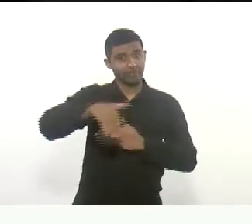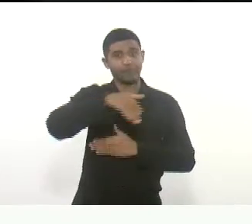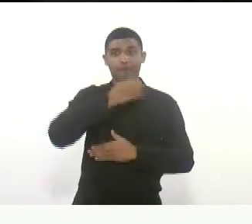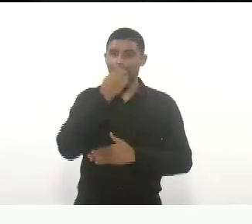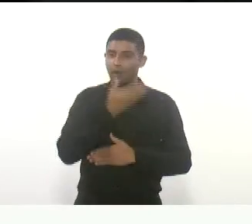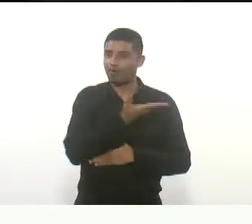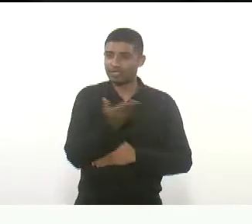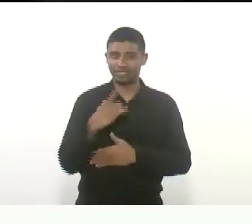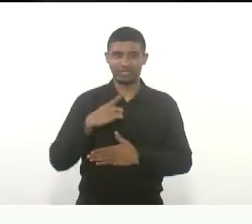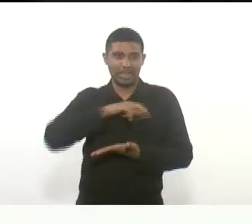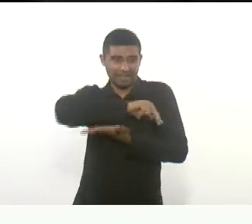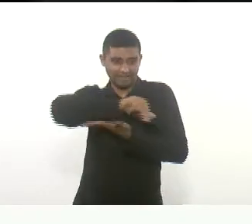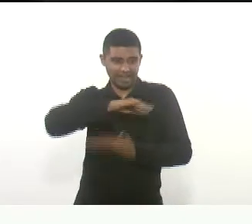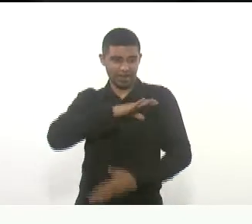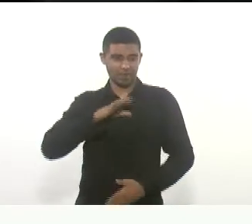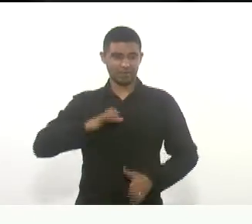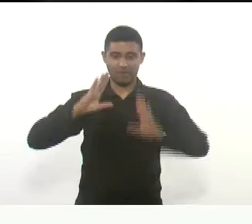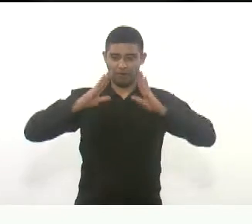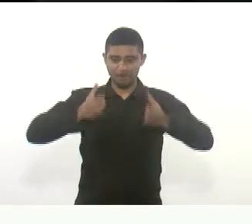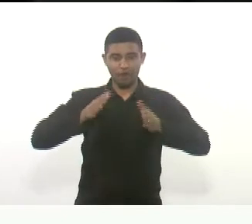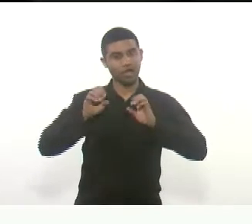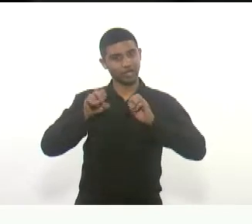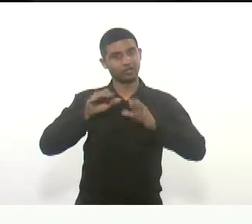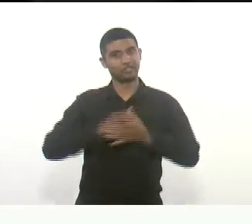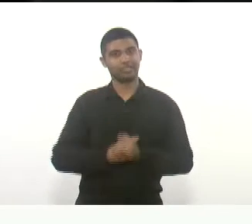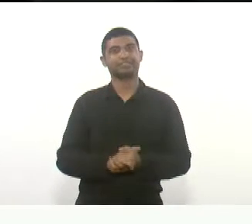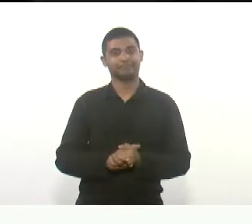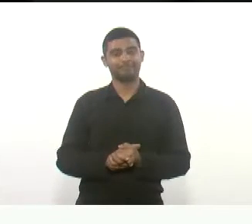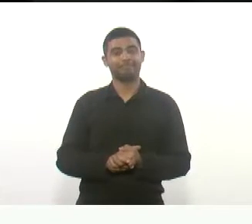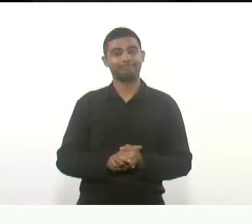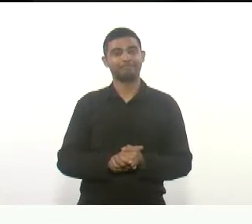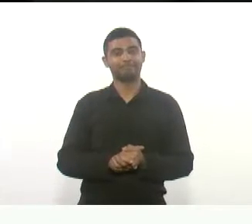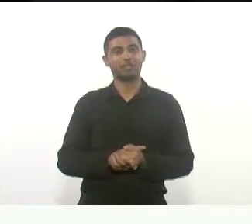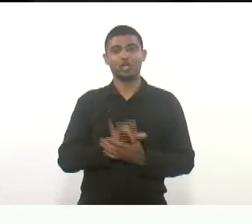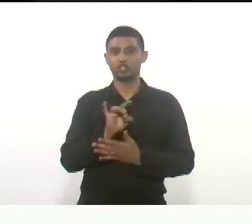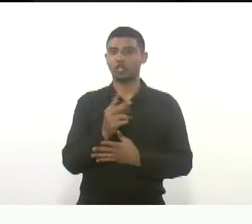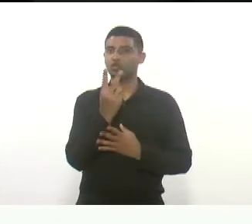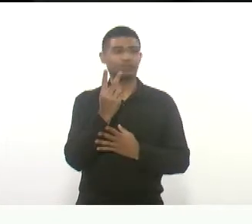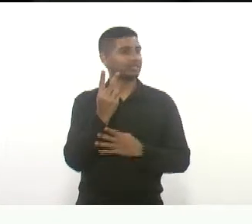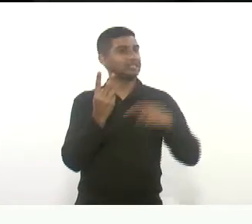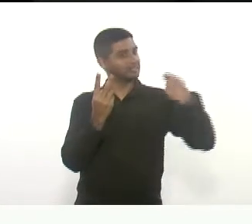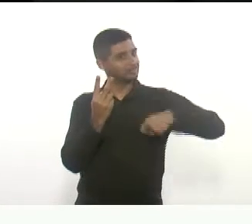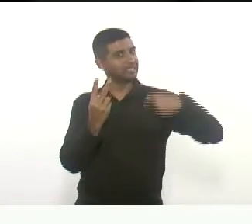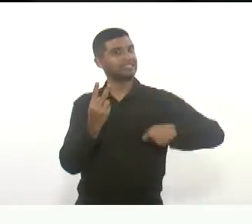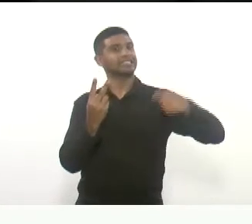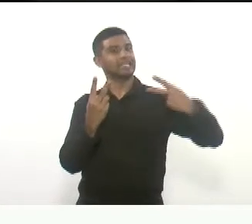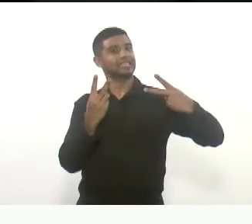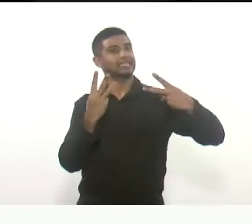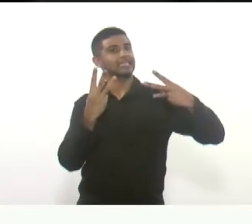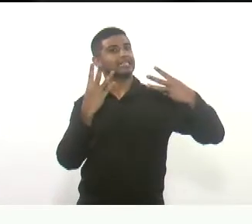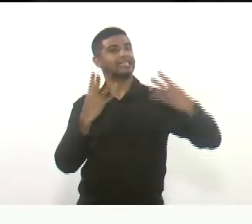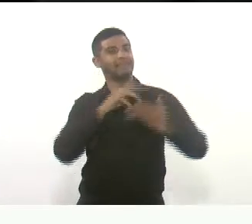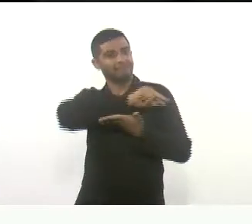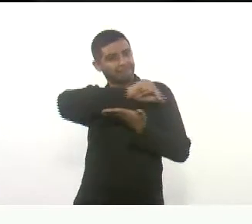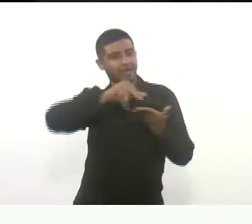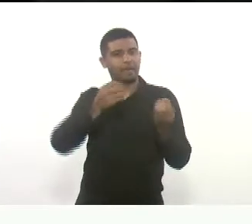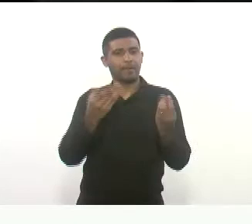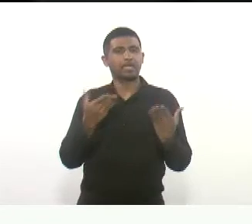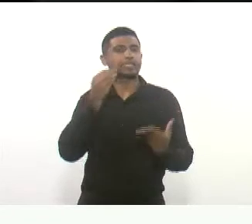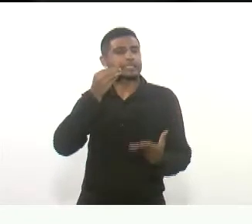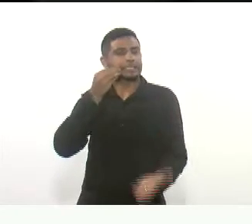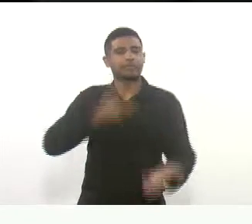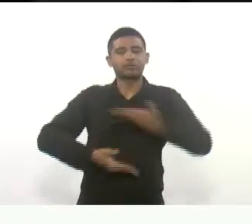mais de uma comissão olhando para a educação. Precisamos, acho que até mais do que só 2. Precisamos de muita gente olhando e tentando contribuir